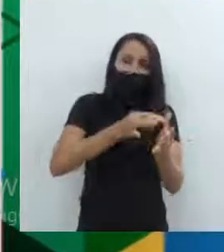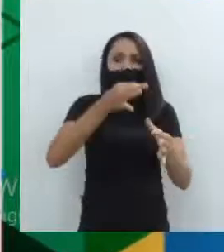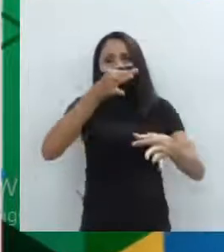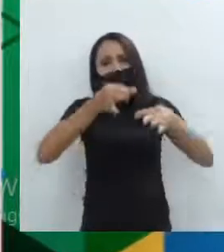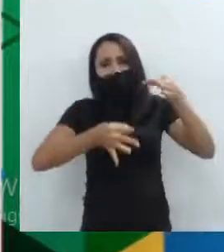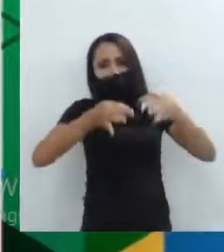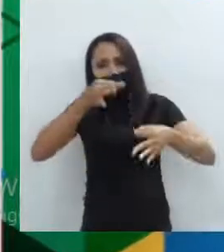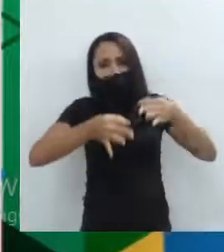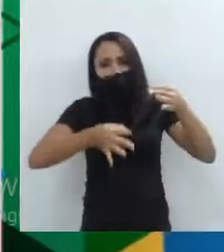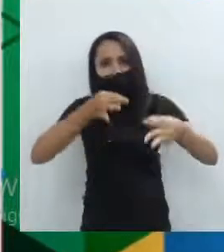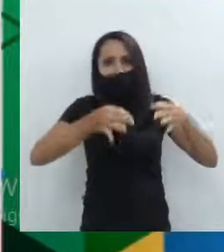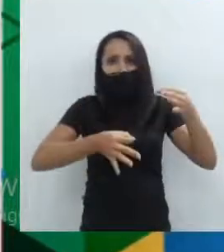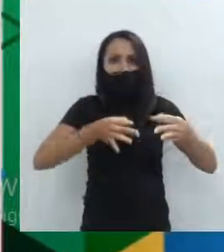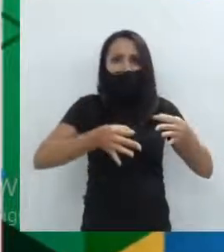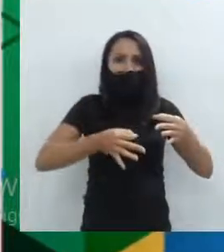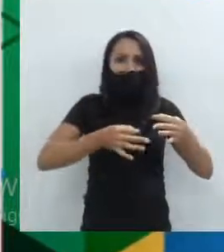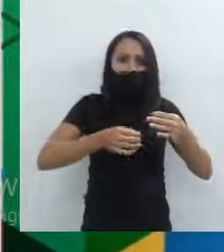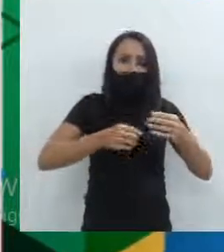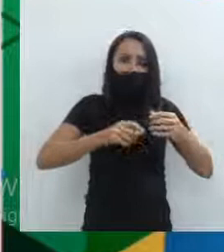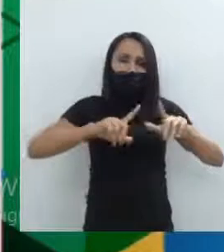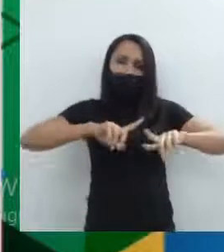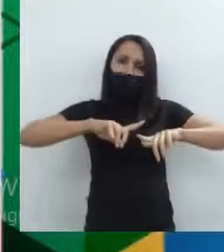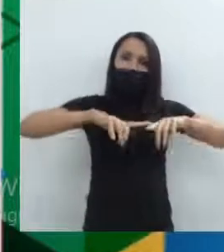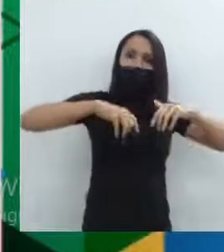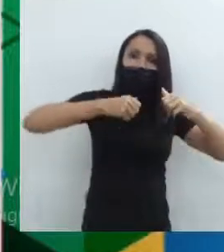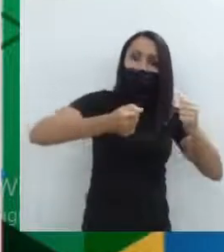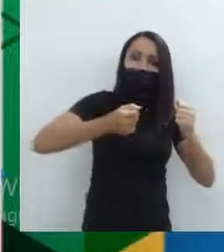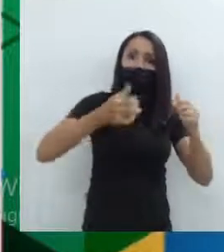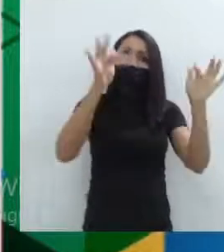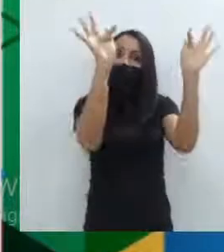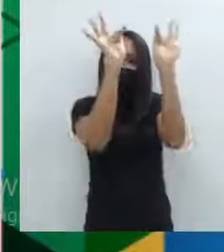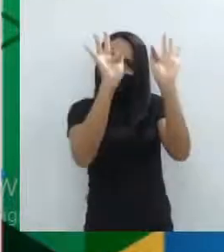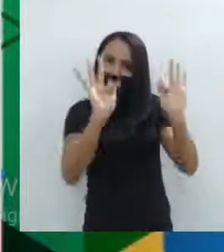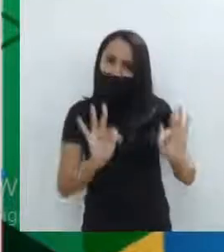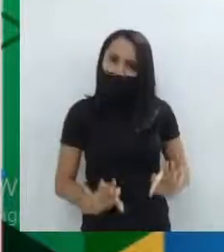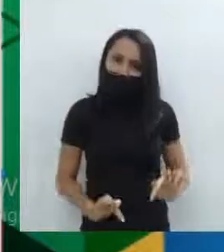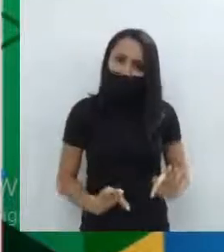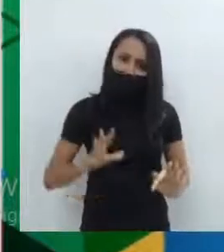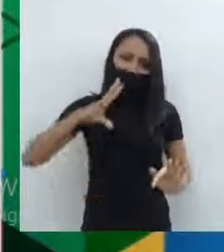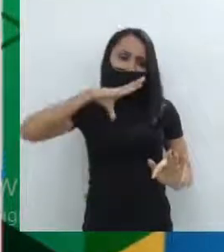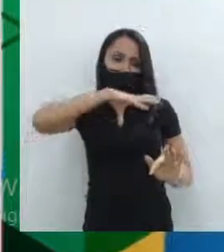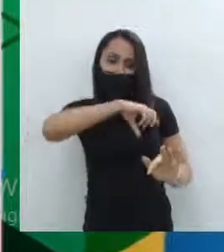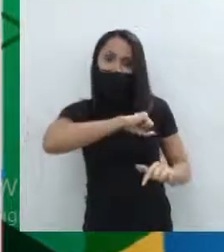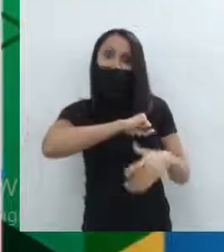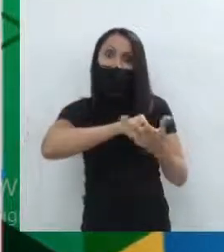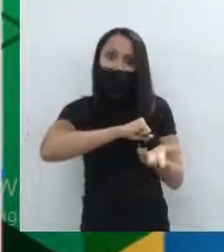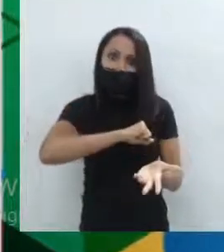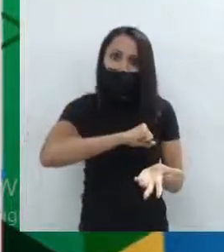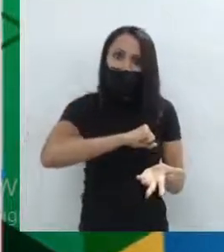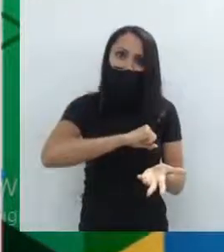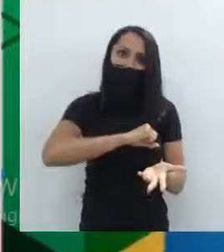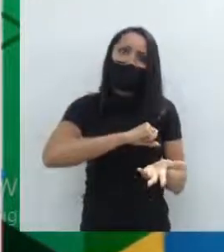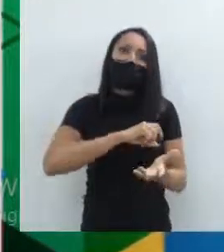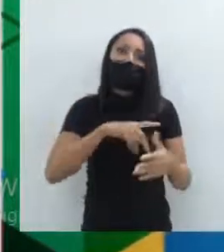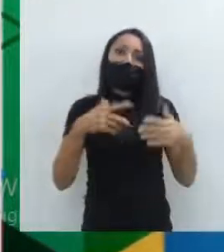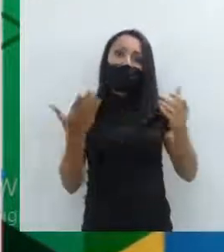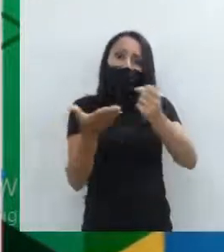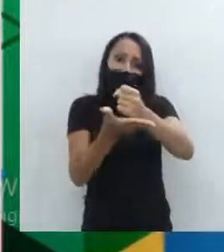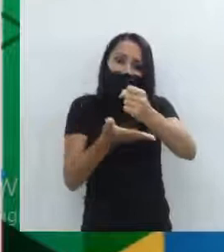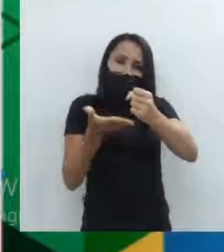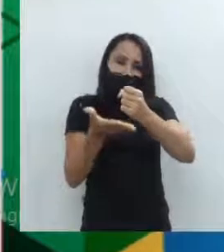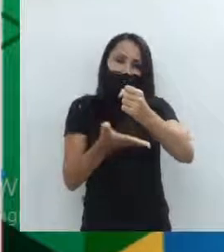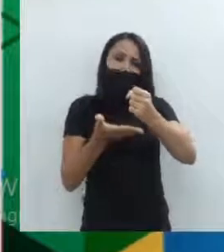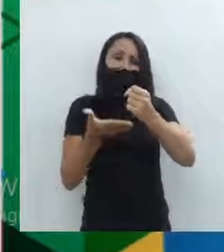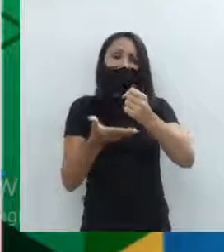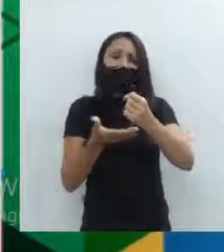justiça, à coragem, à felicidade, ao amor, que são as bases, a busca,